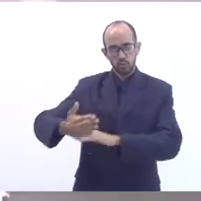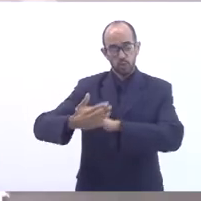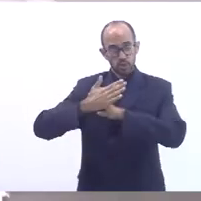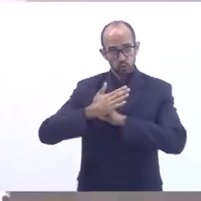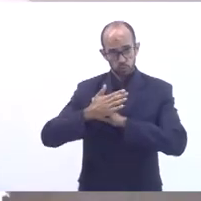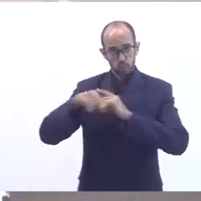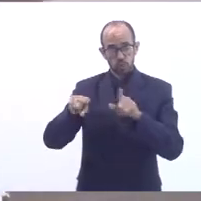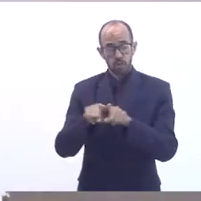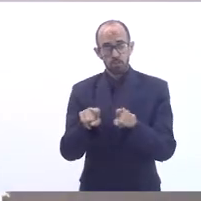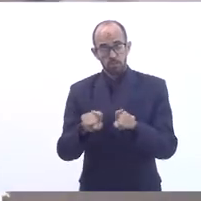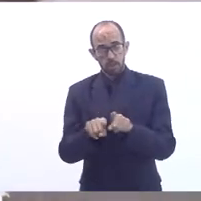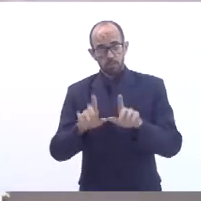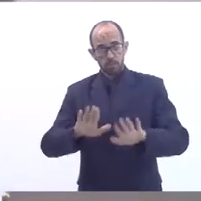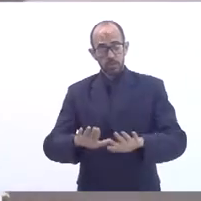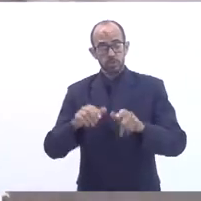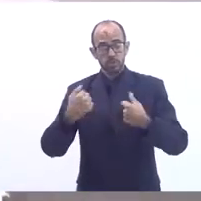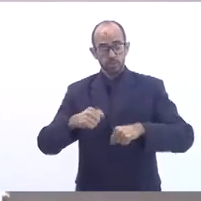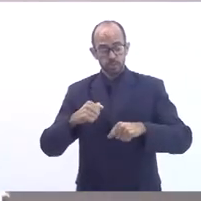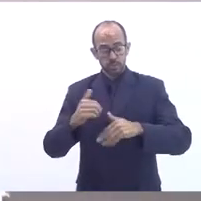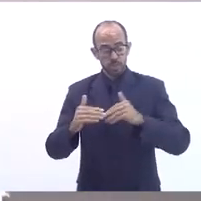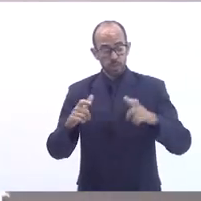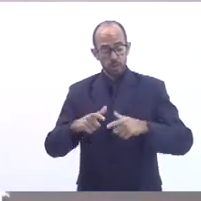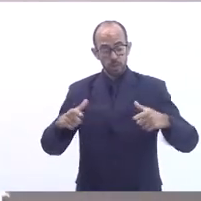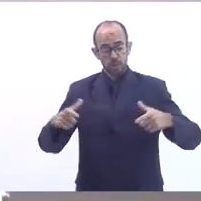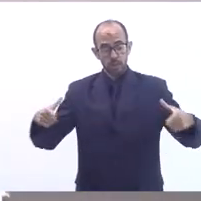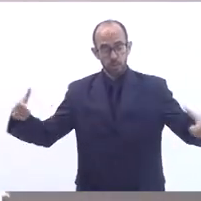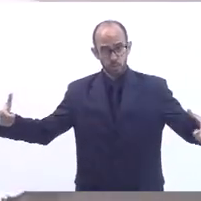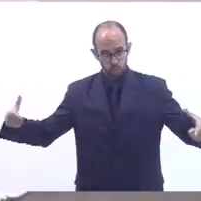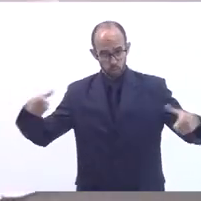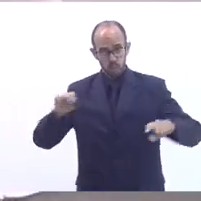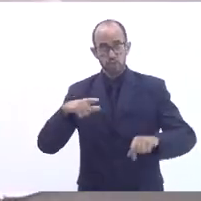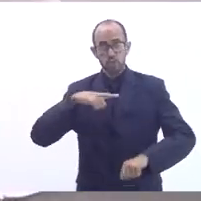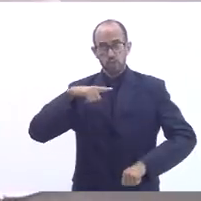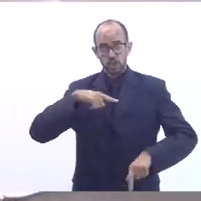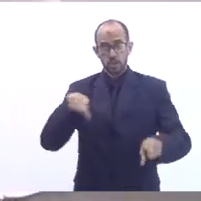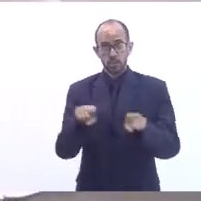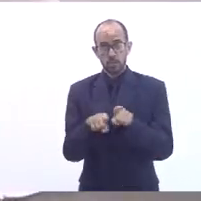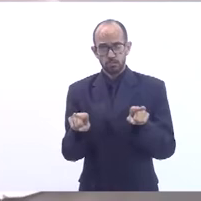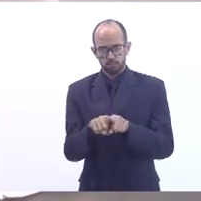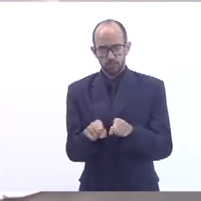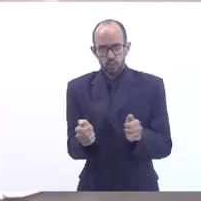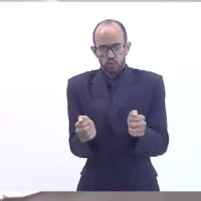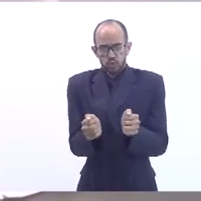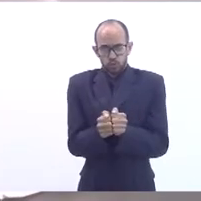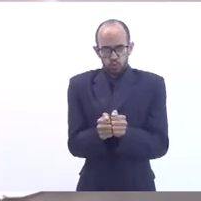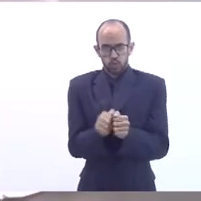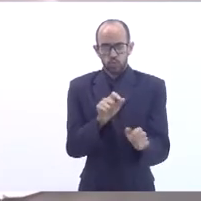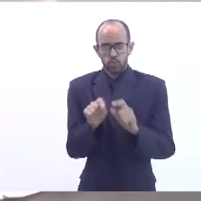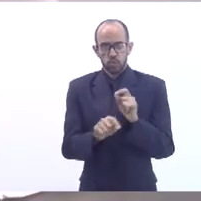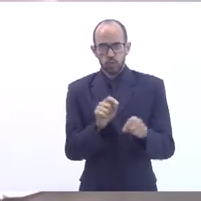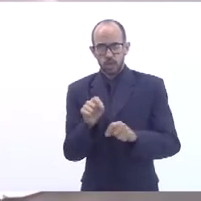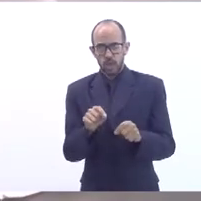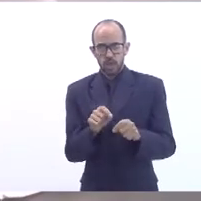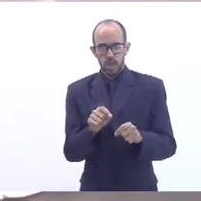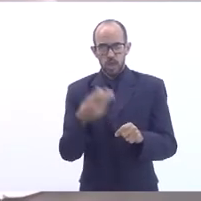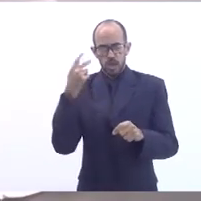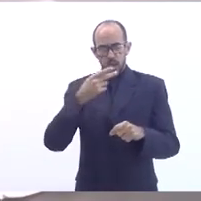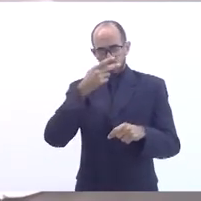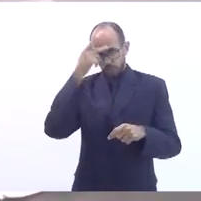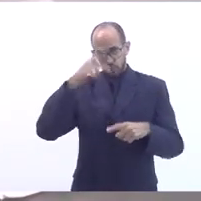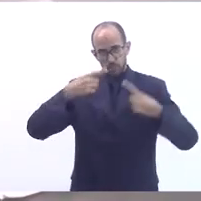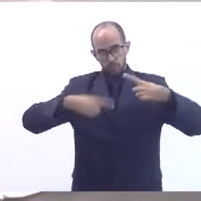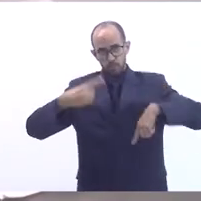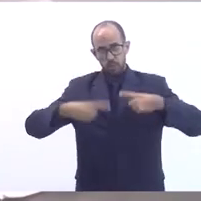defendem mas a gente tem que sempre um criando ampliando ampliando a gente tem aqui lado a lado com pessoal da política